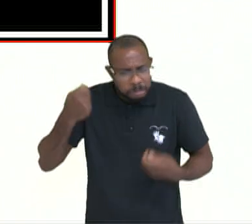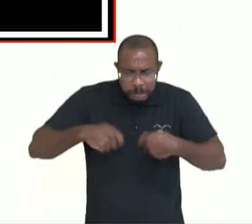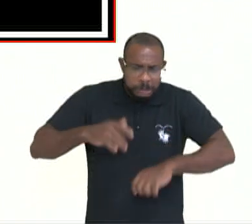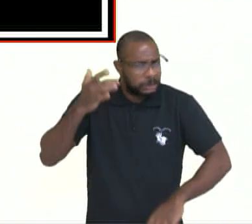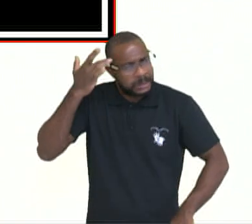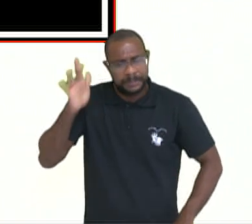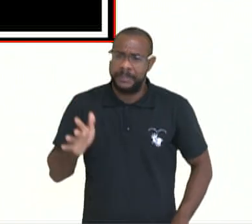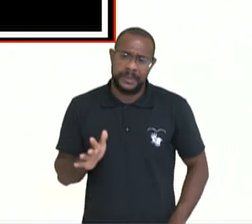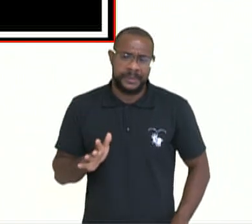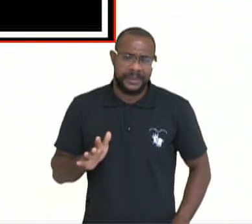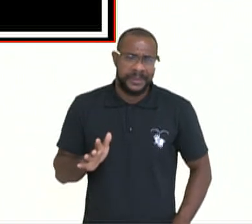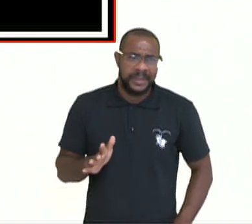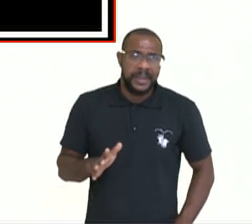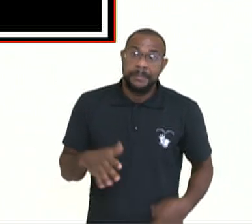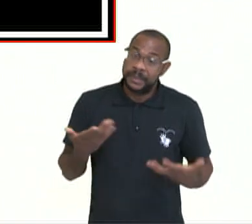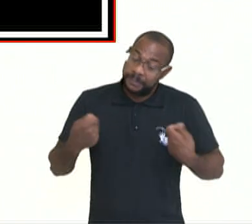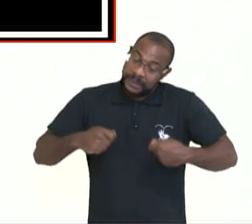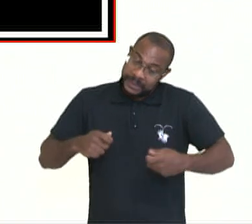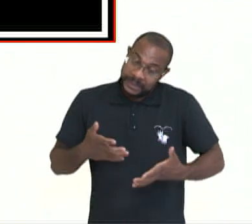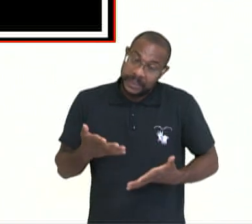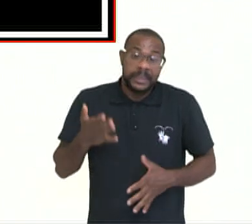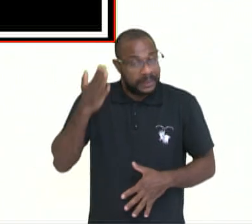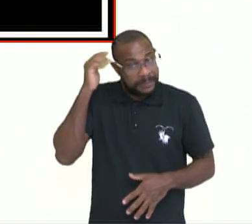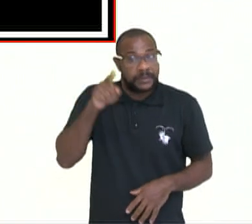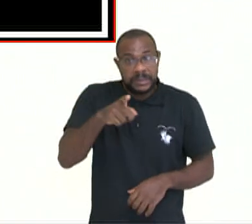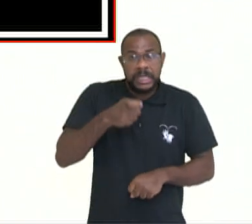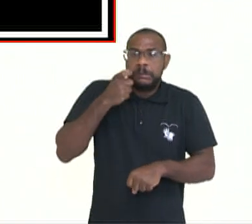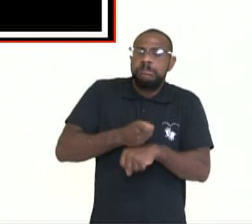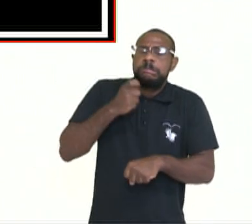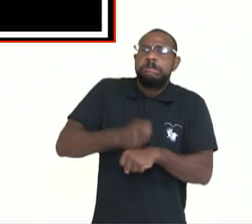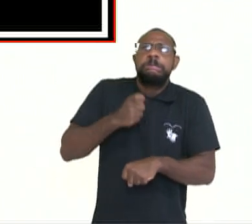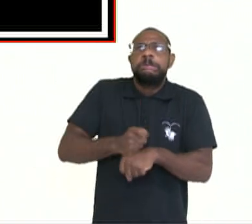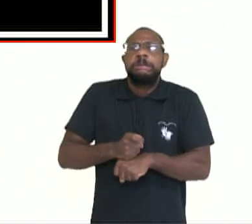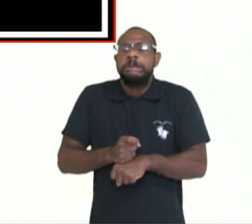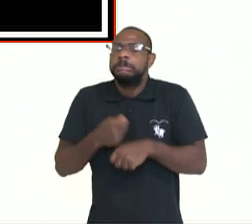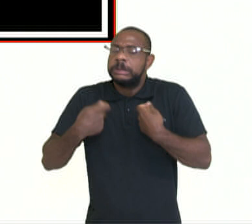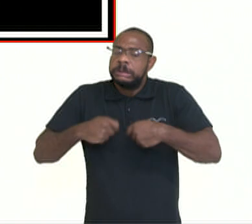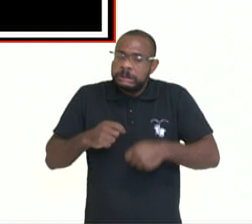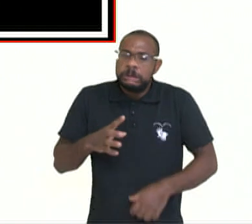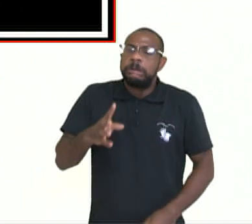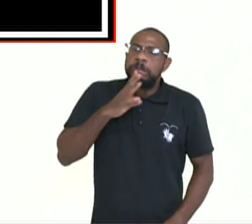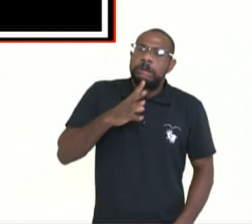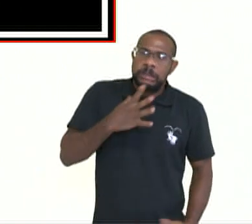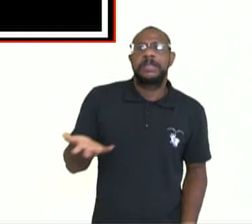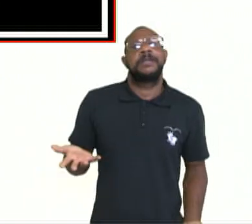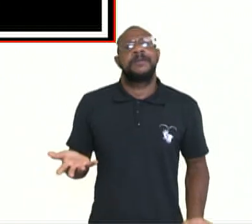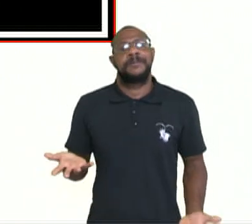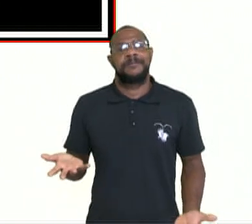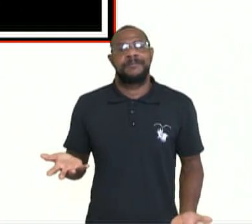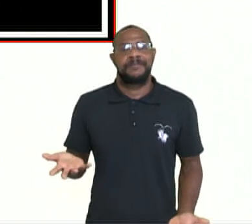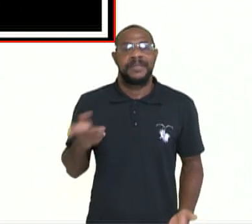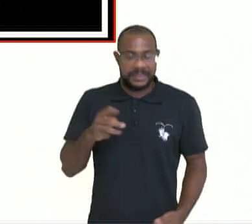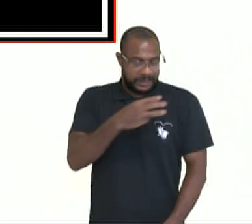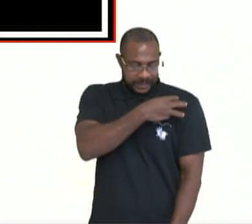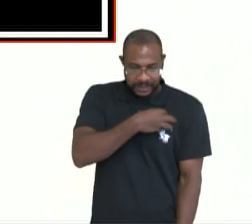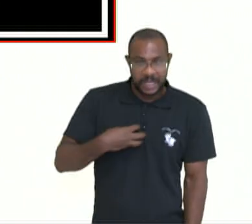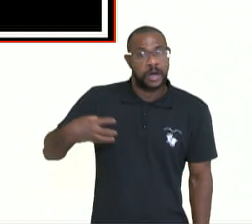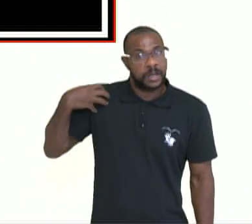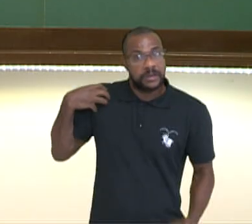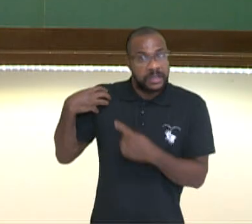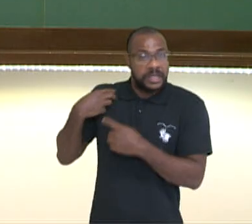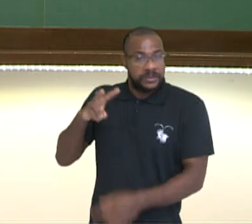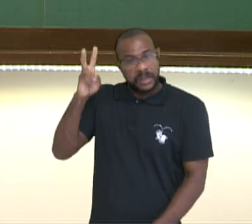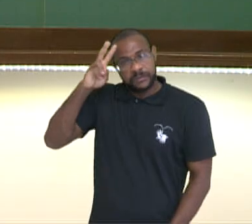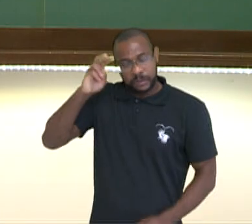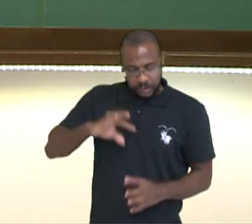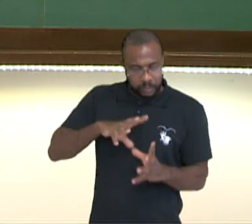devo reconhecer a minha ignorância em algum momento para poder conhecer. Esse é o Sócrates que, na história da